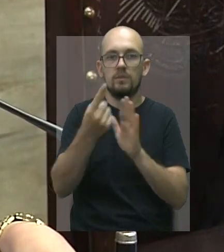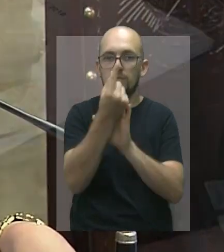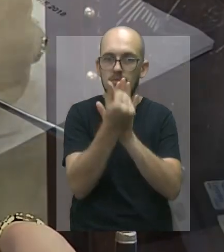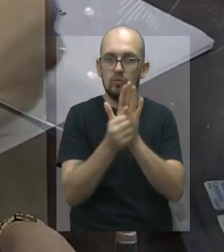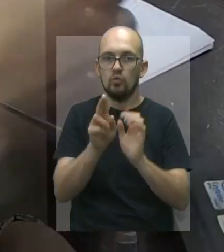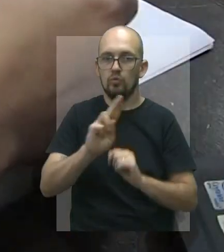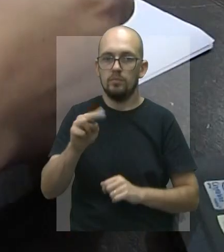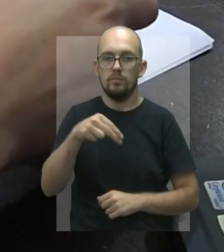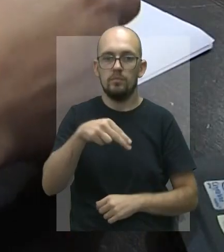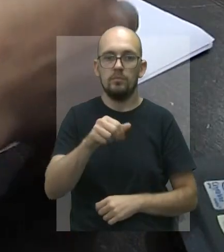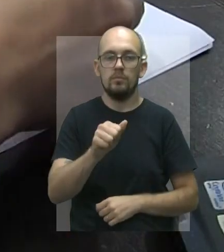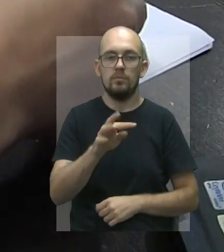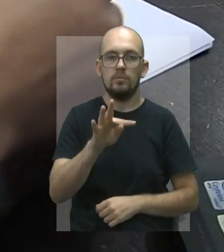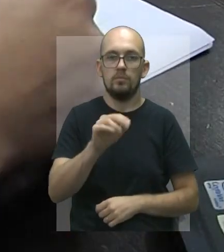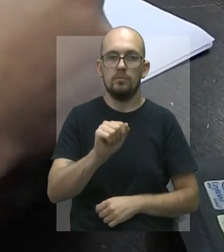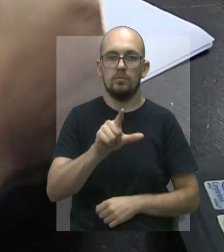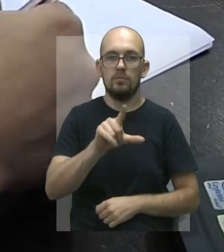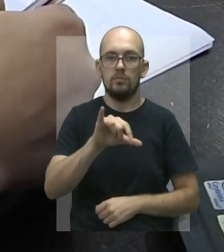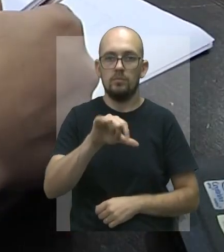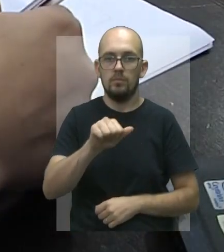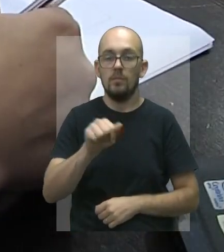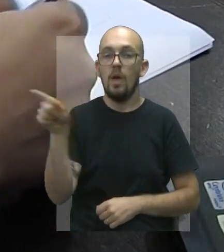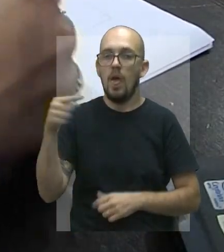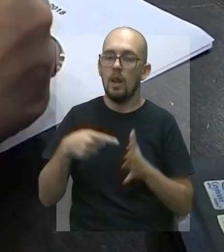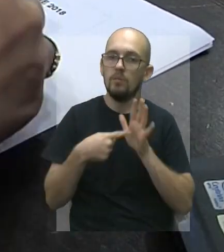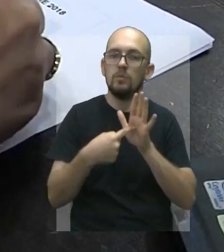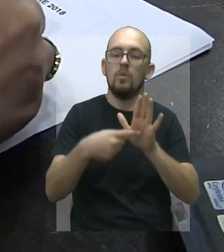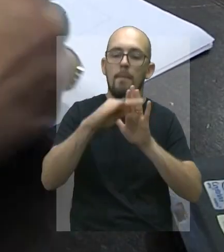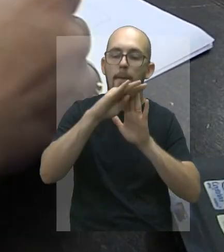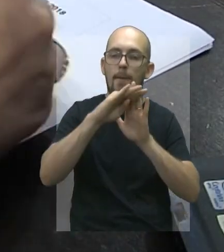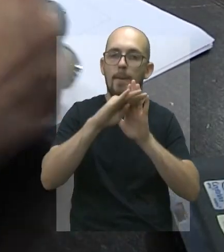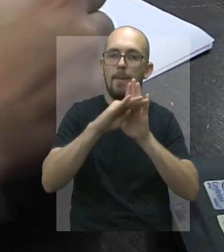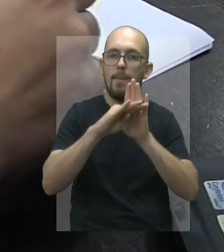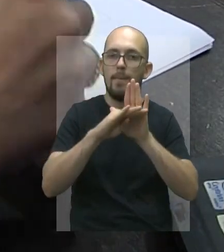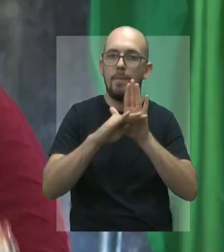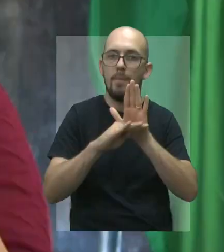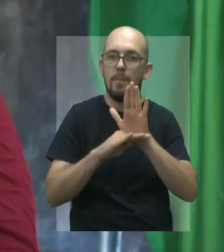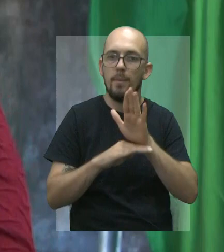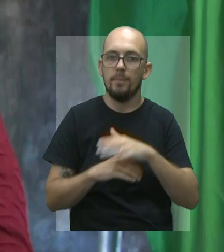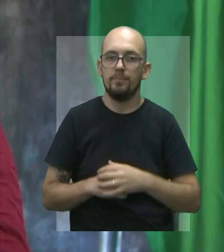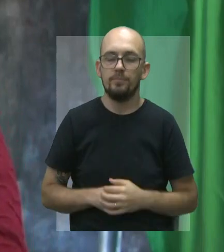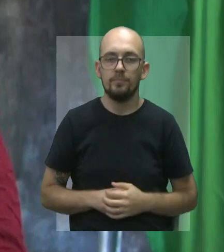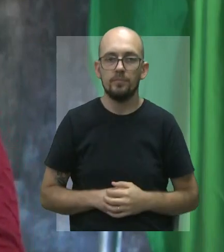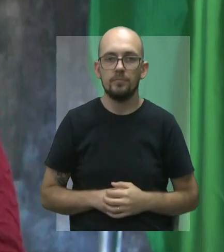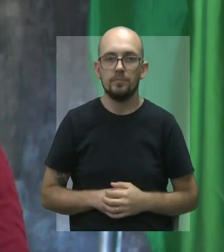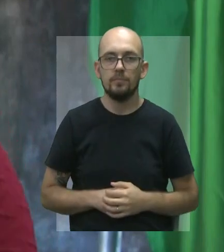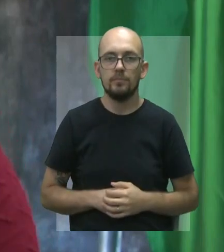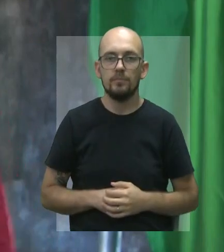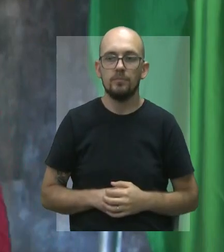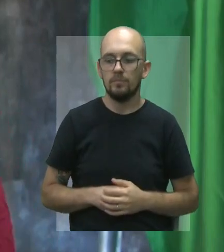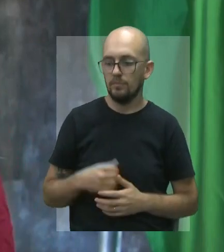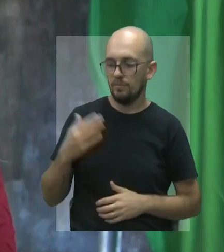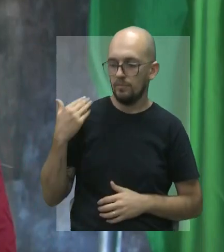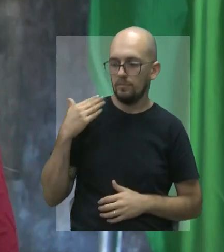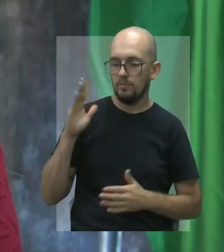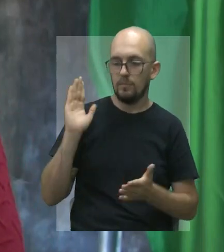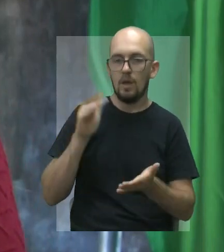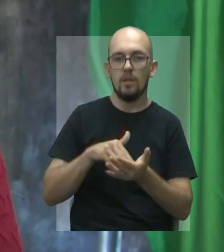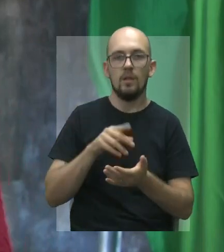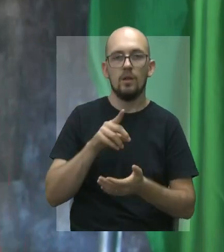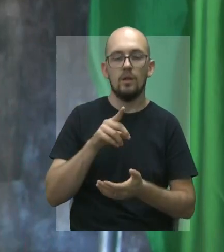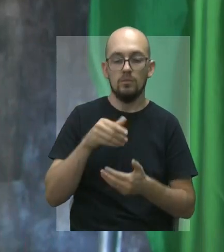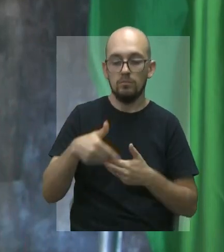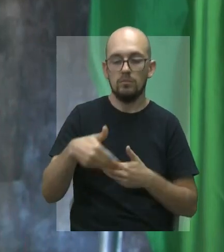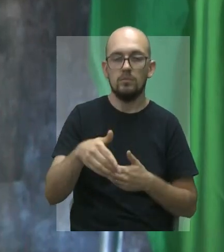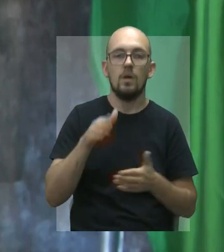Natália Romano Camilo, foi quem apresentou os dados da pasta. Até o dia 30 de setembro, conforme